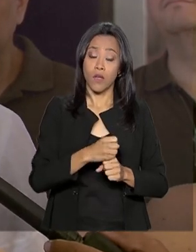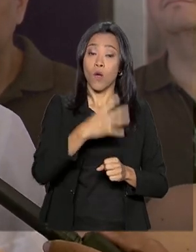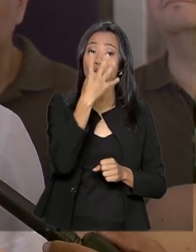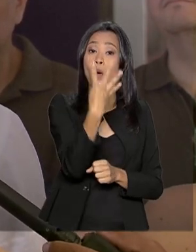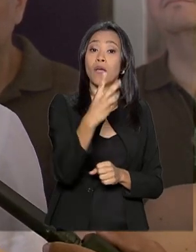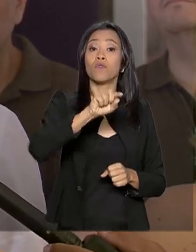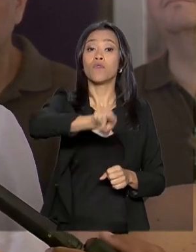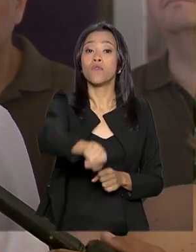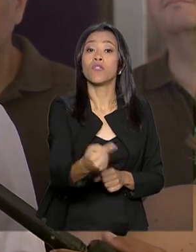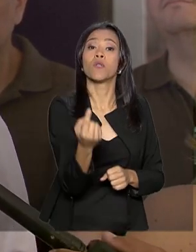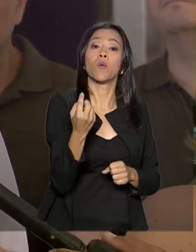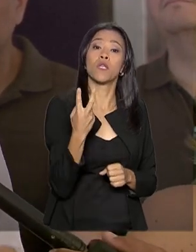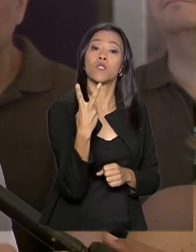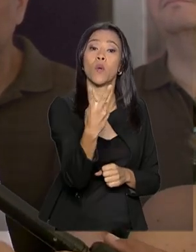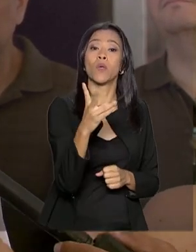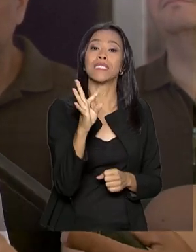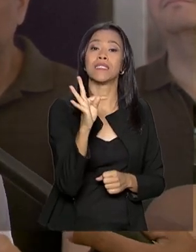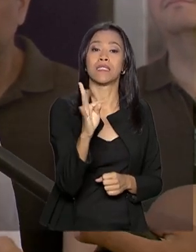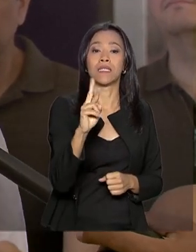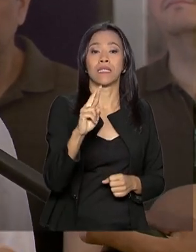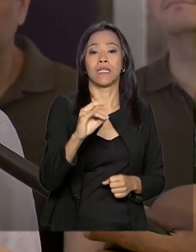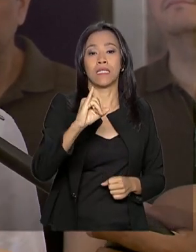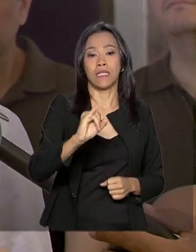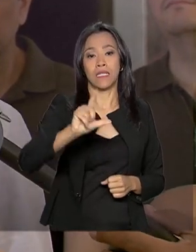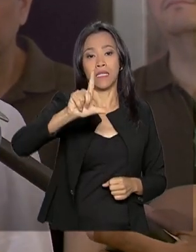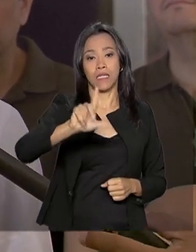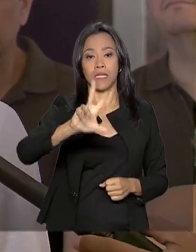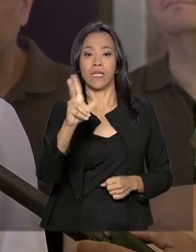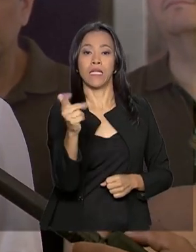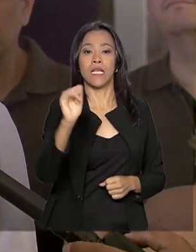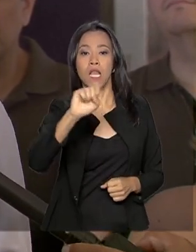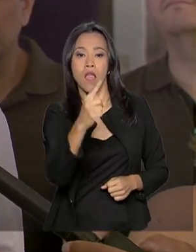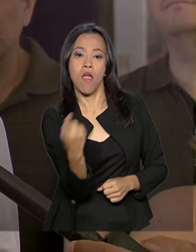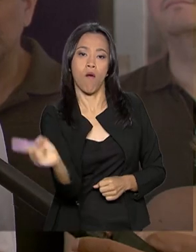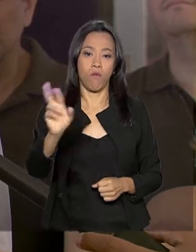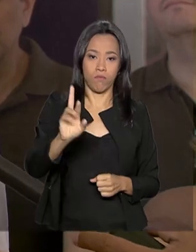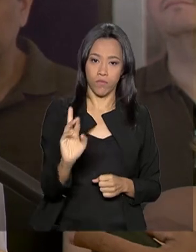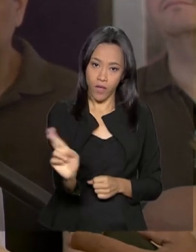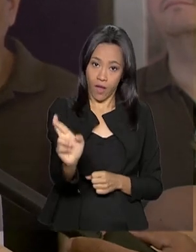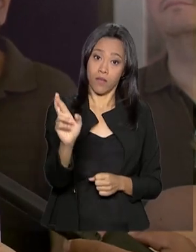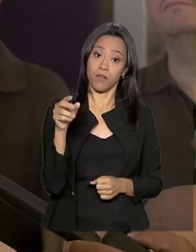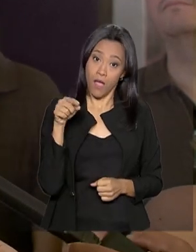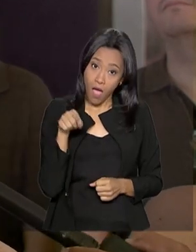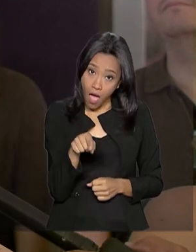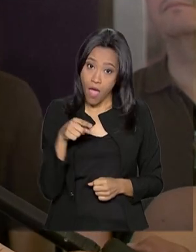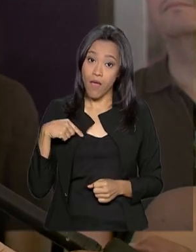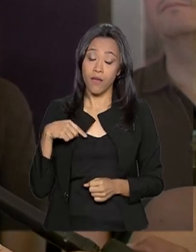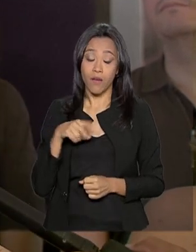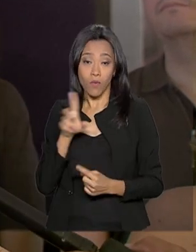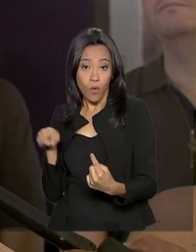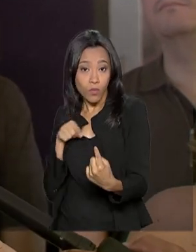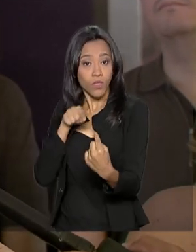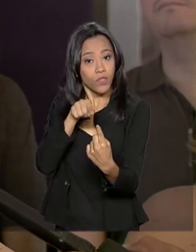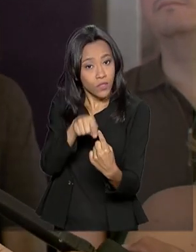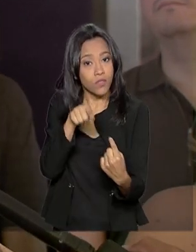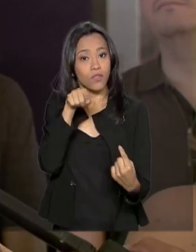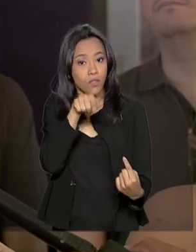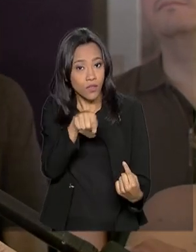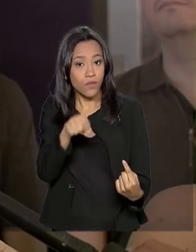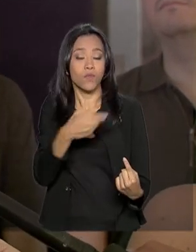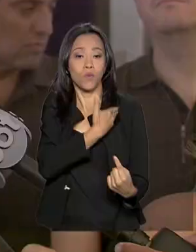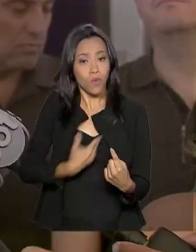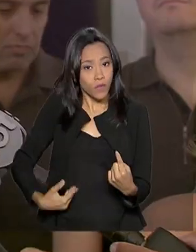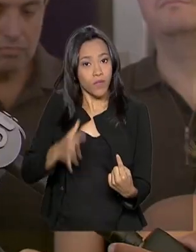trilhão de reais. É praticamente a meta que o governo federal quer aplicar na sua reforma do